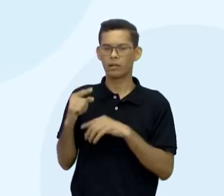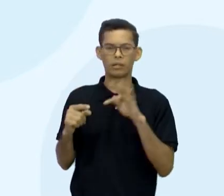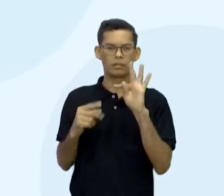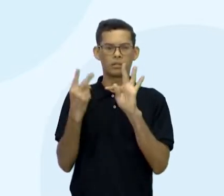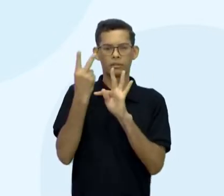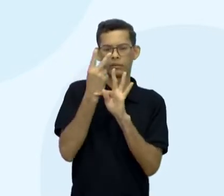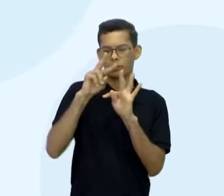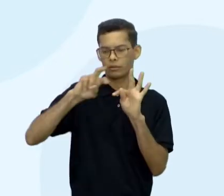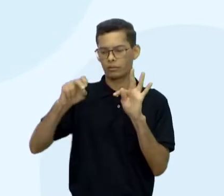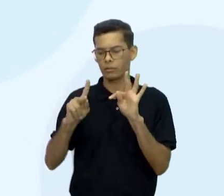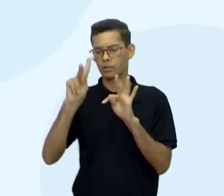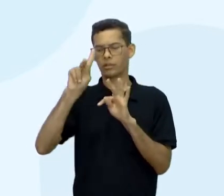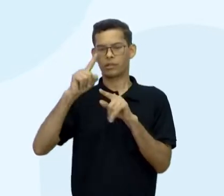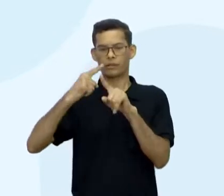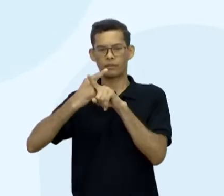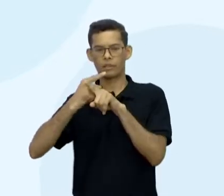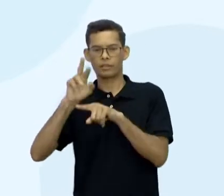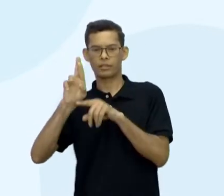lei lá, né, da força